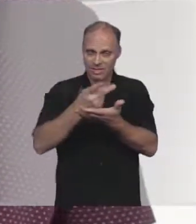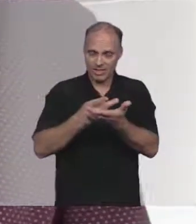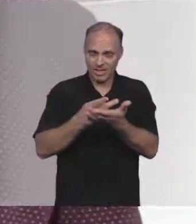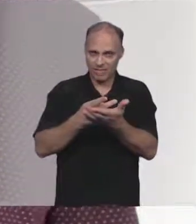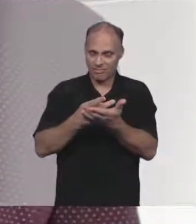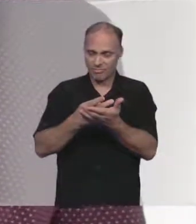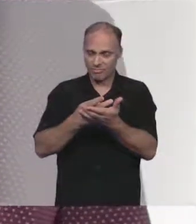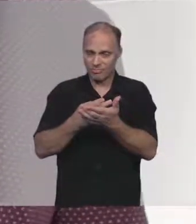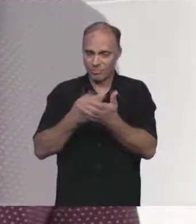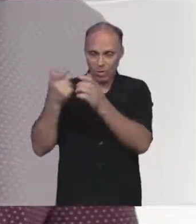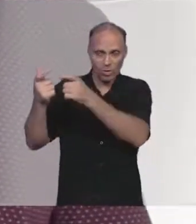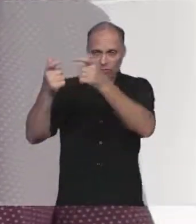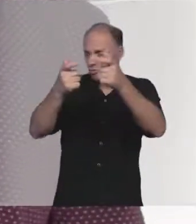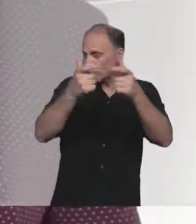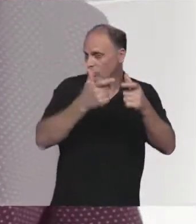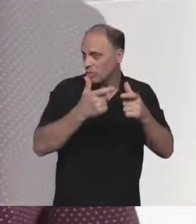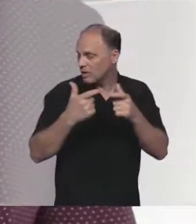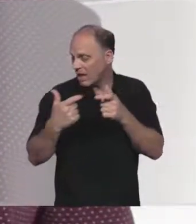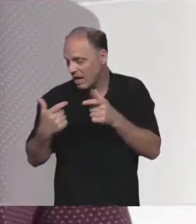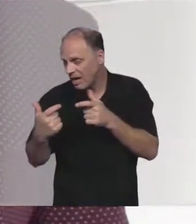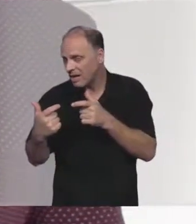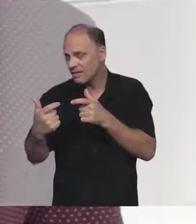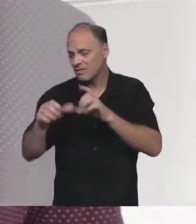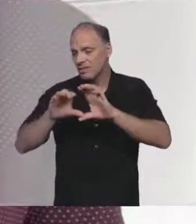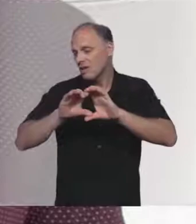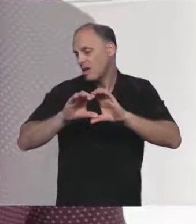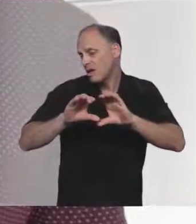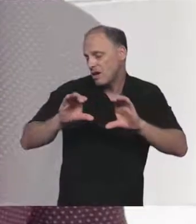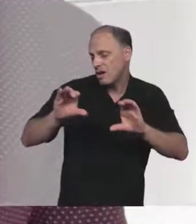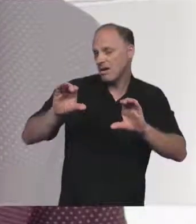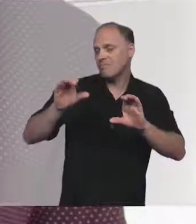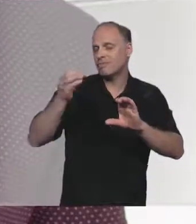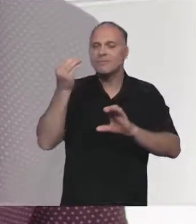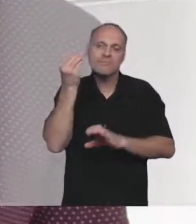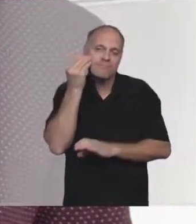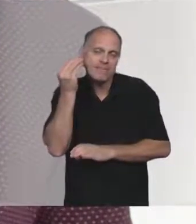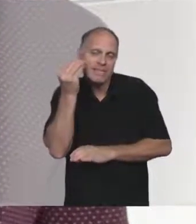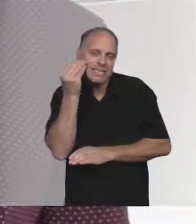desenho que me levava para o espaço, para esse campo de